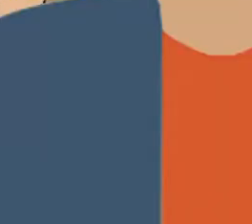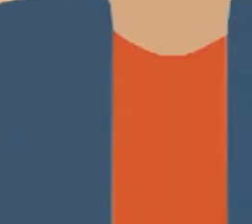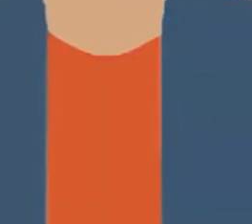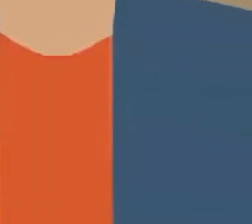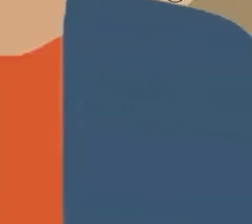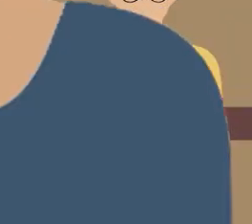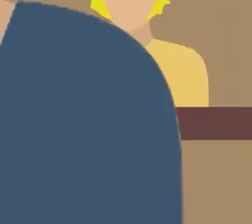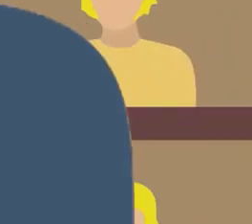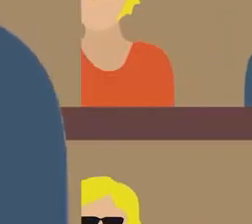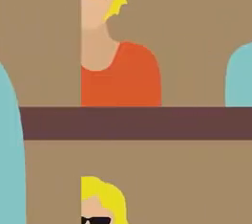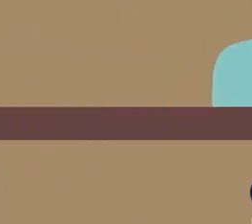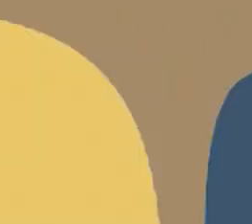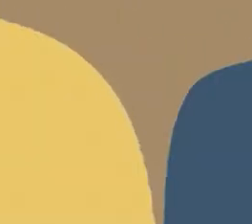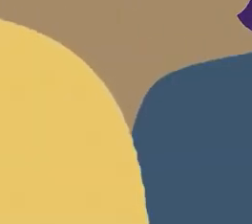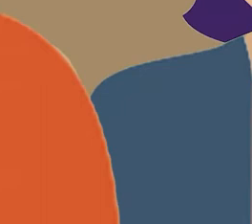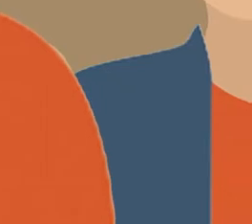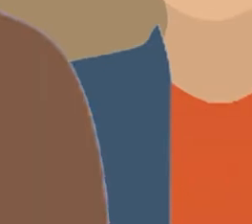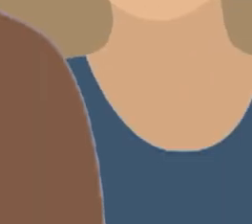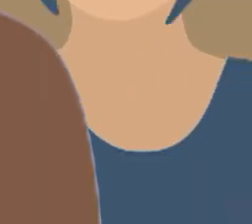Música